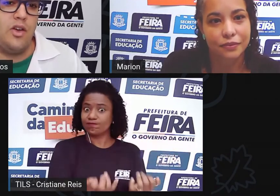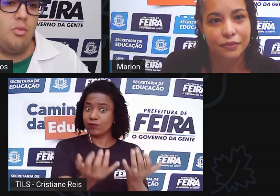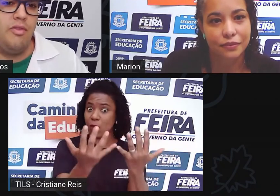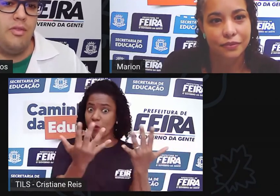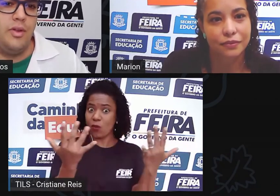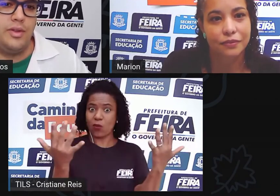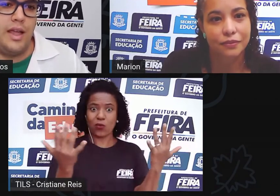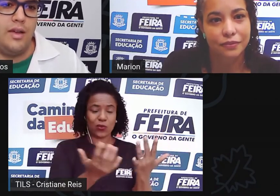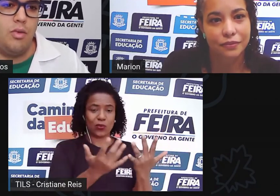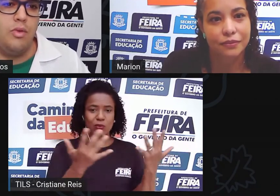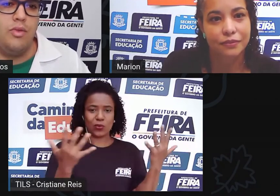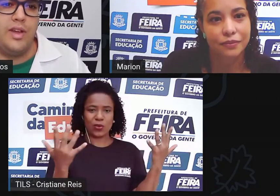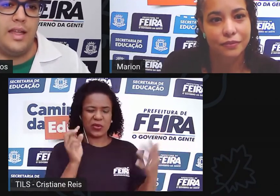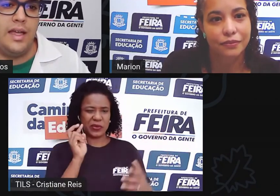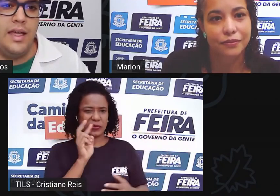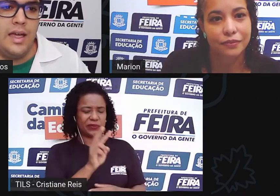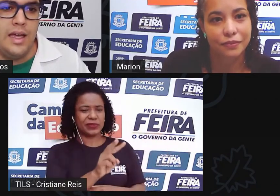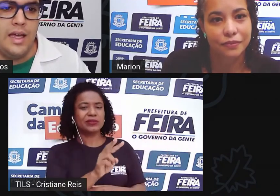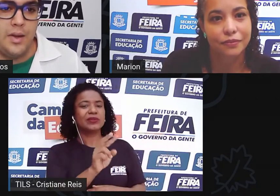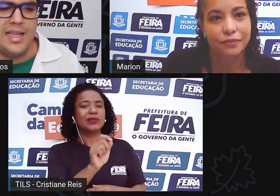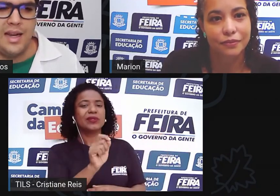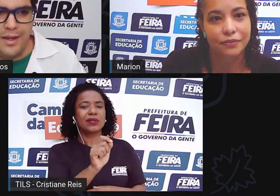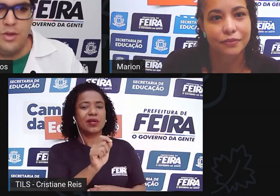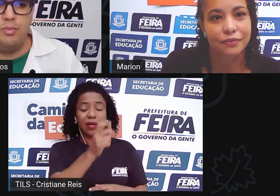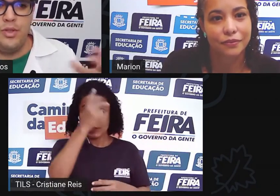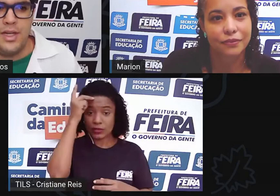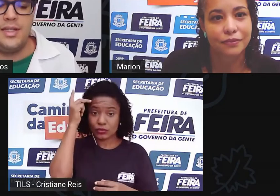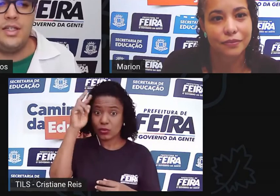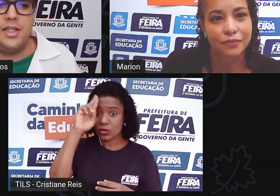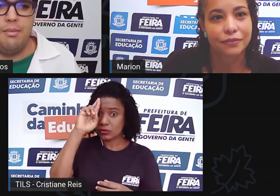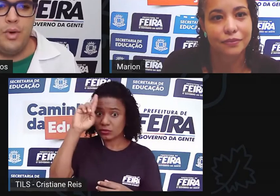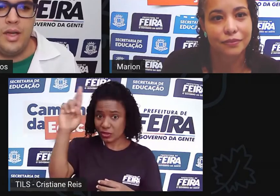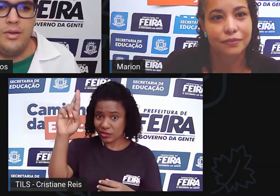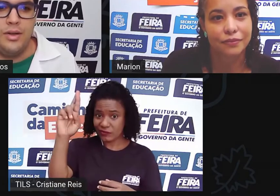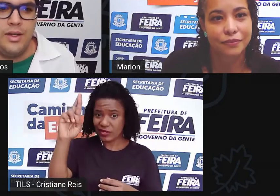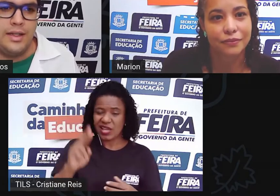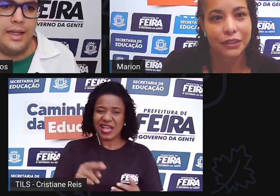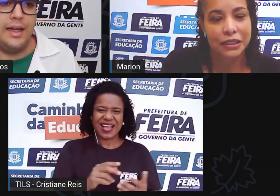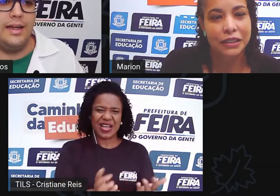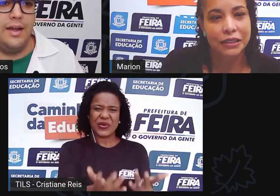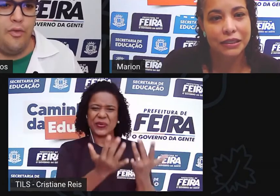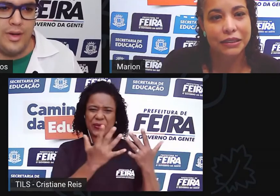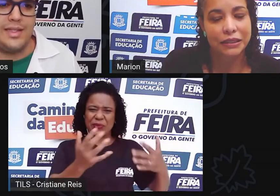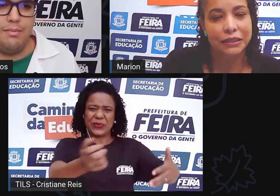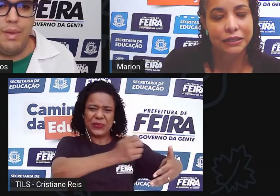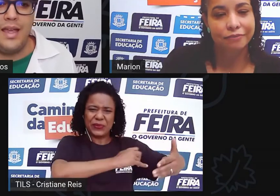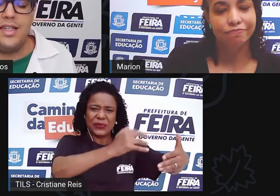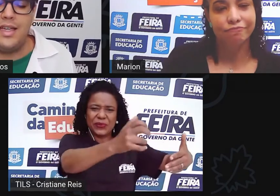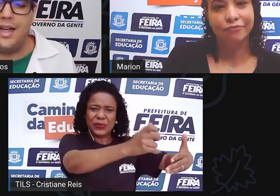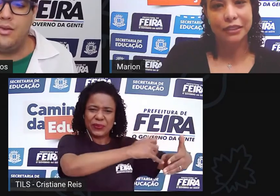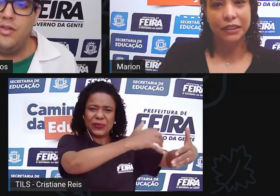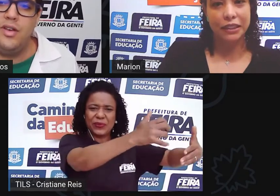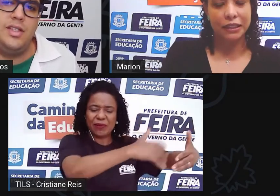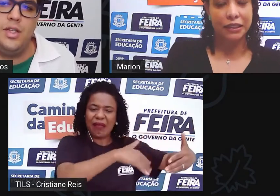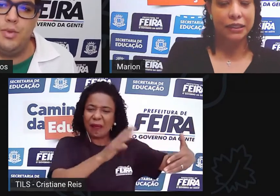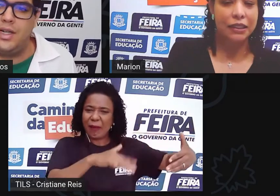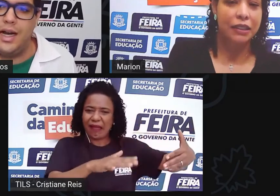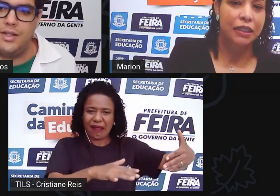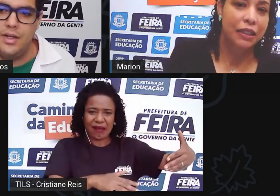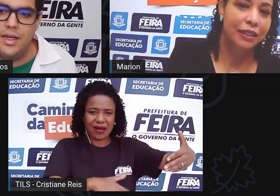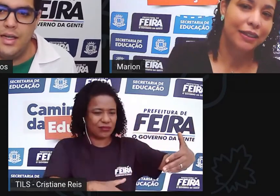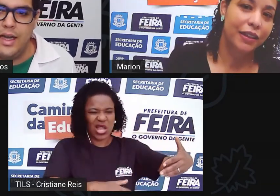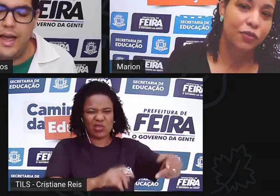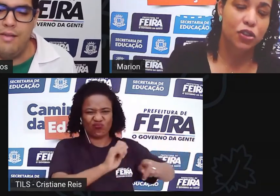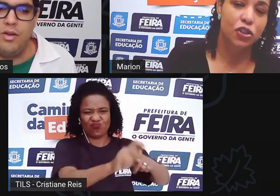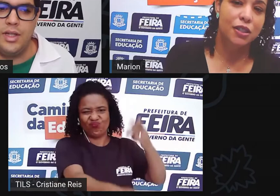demais, não tem como vender. Então, esse alimento não podia ser distribuído. Né? Eu fico assim bem indignado quando eu vejo esse tipo de